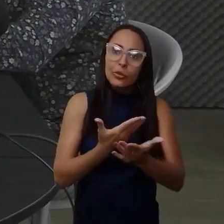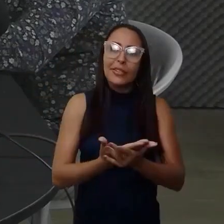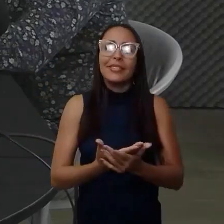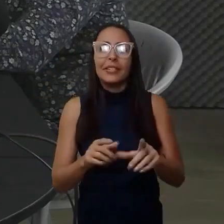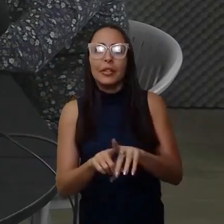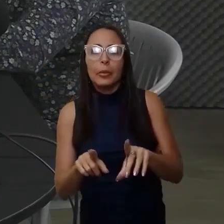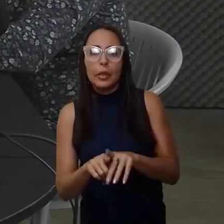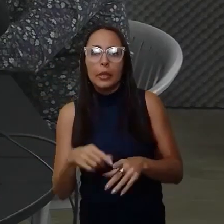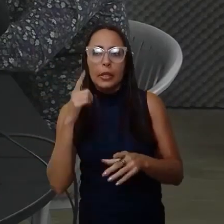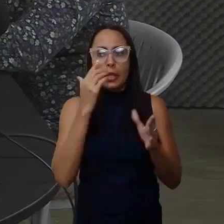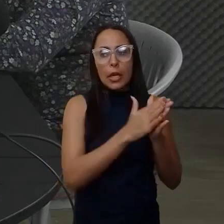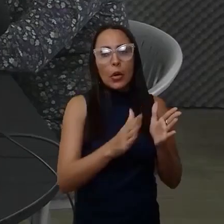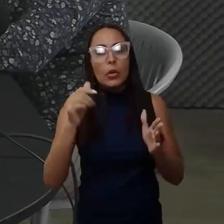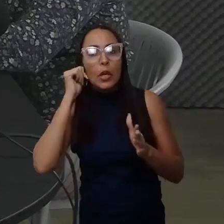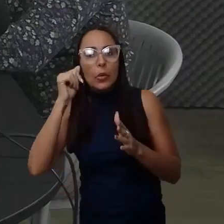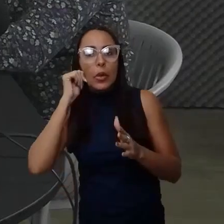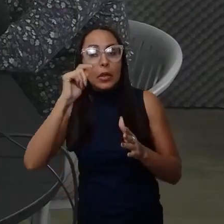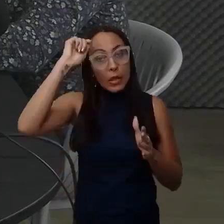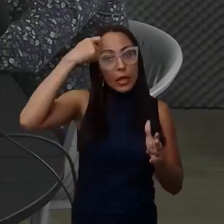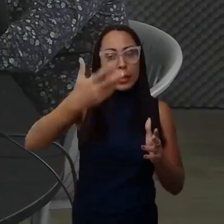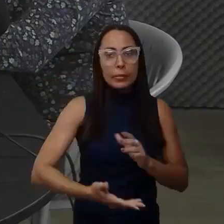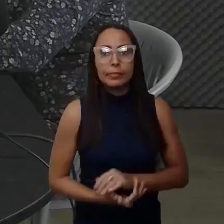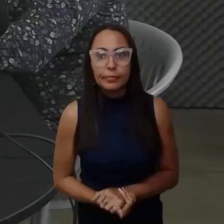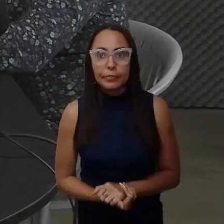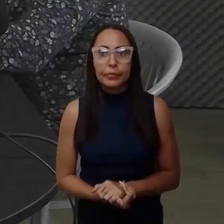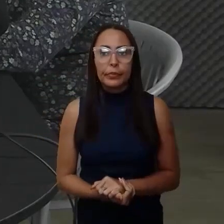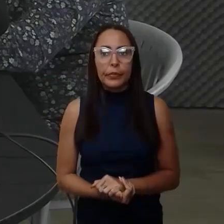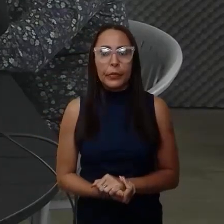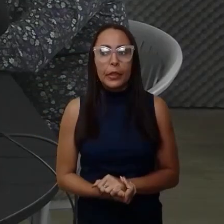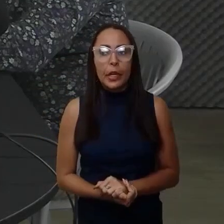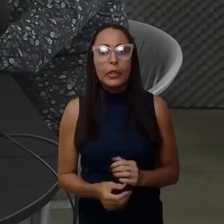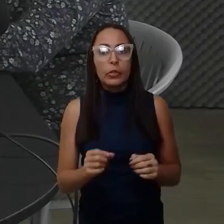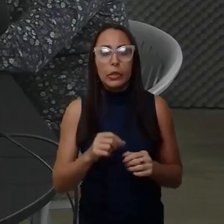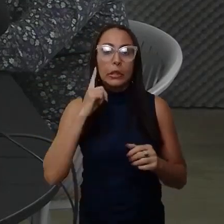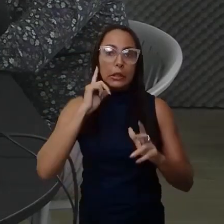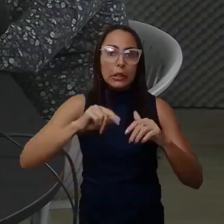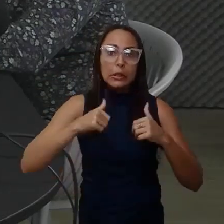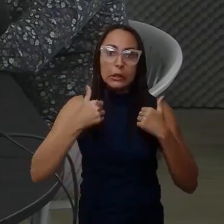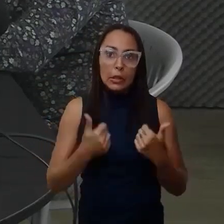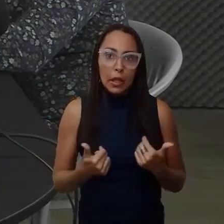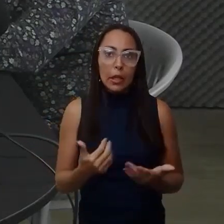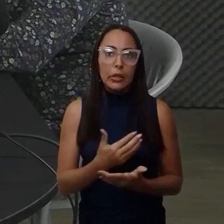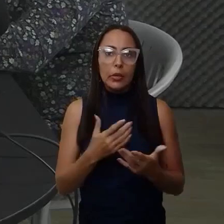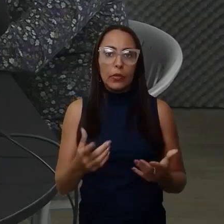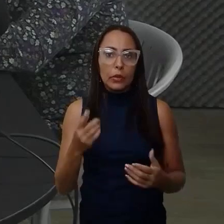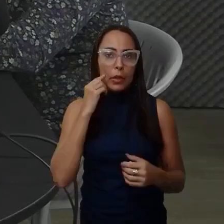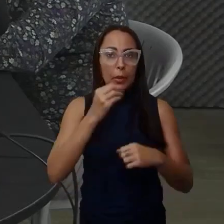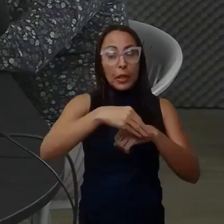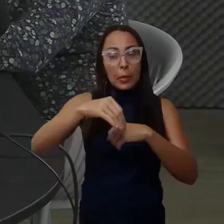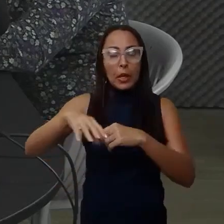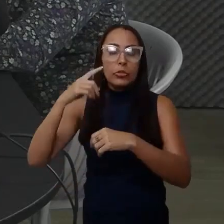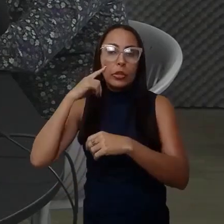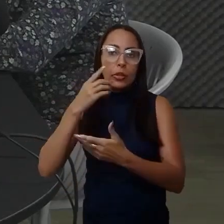com esse recorte das mulheres negras. Aí eu fiz, tá, não vou dar para pegar essas imagens